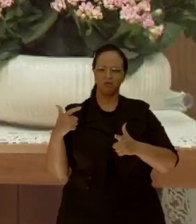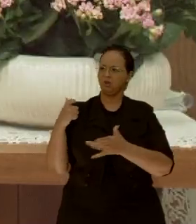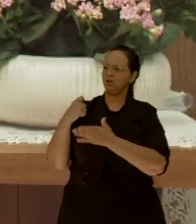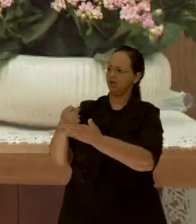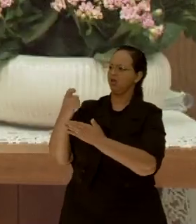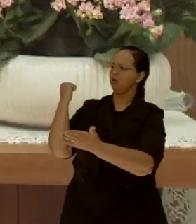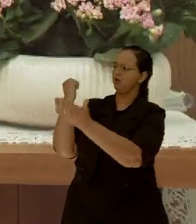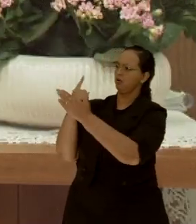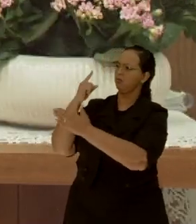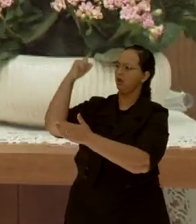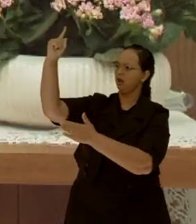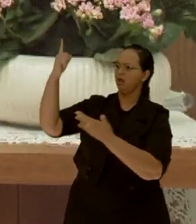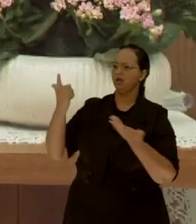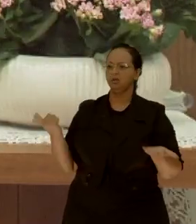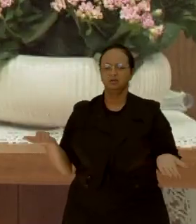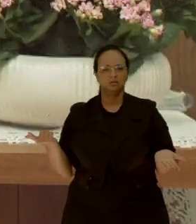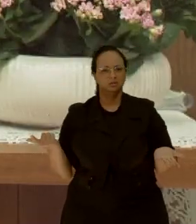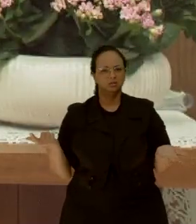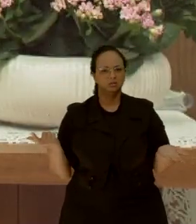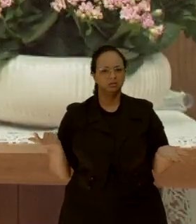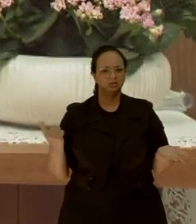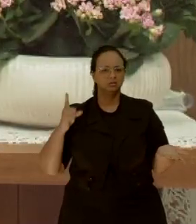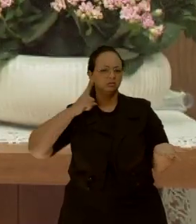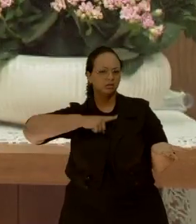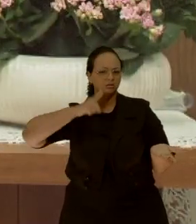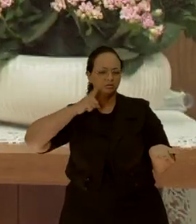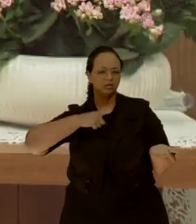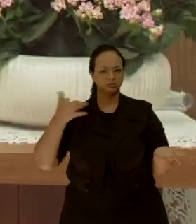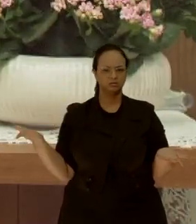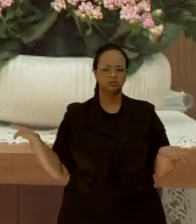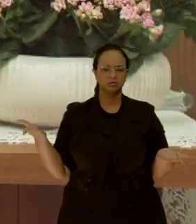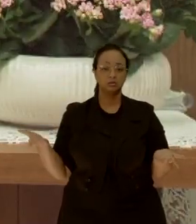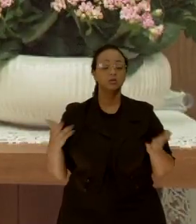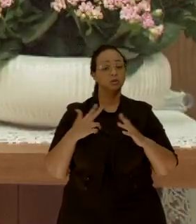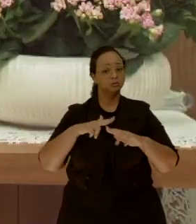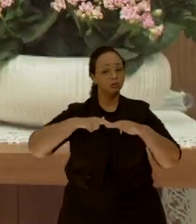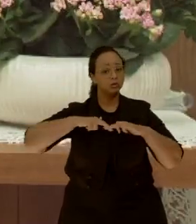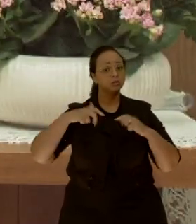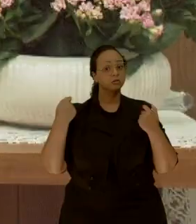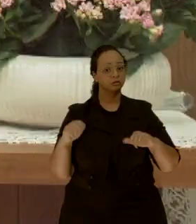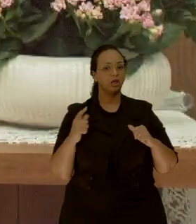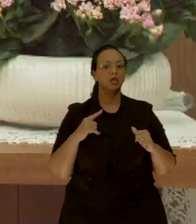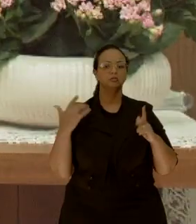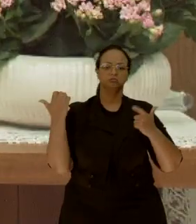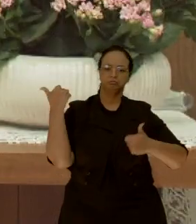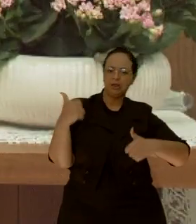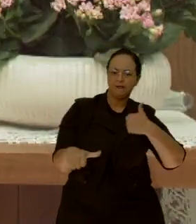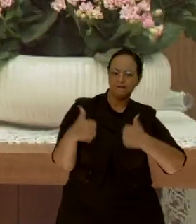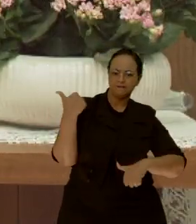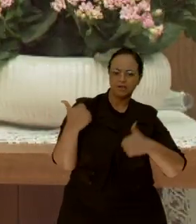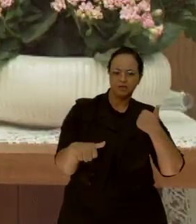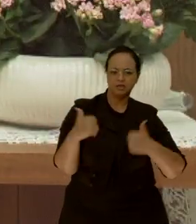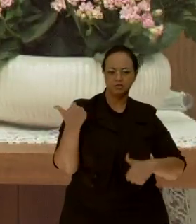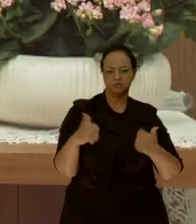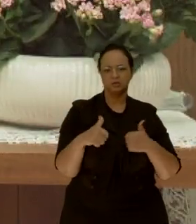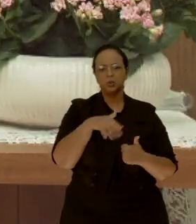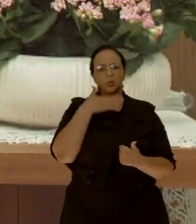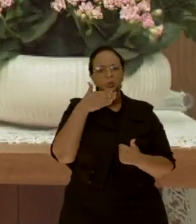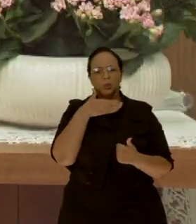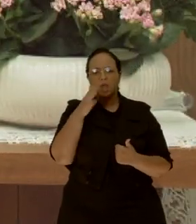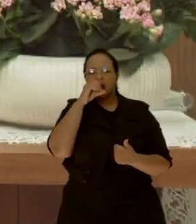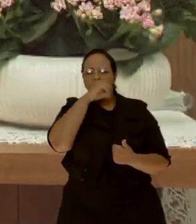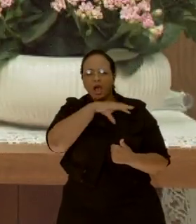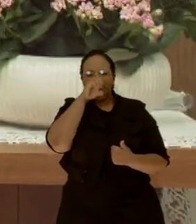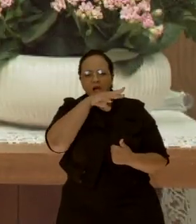dólar lá nos Estados Unidos. Os irmãos estão entendendo? Então, nós temos um critério. Nós não enviamos